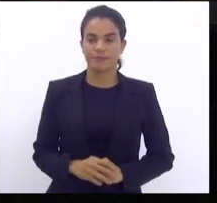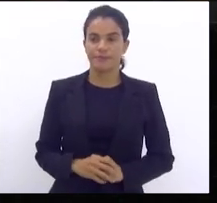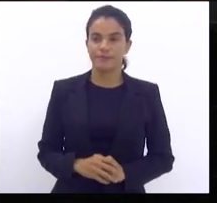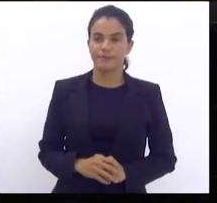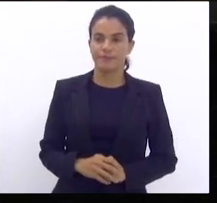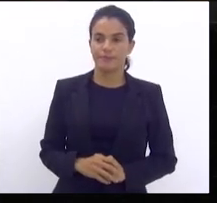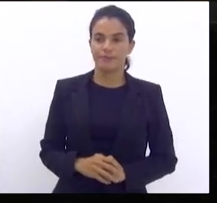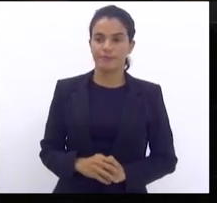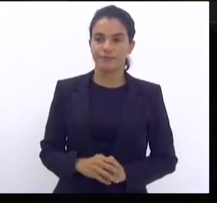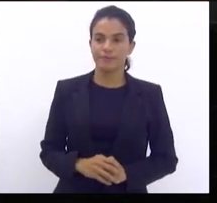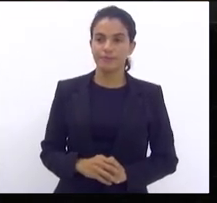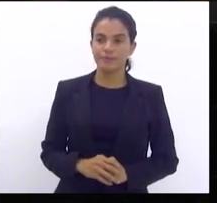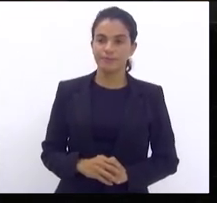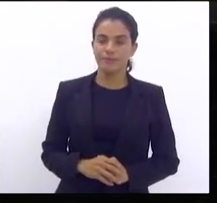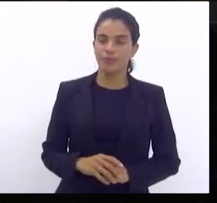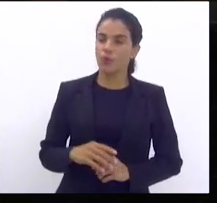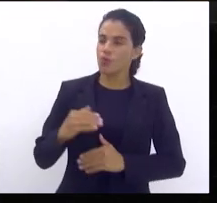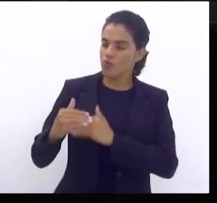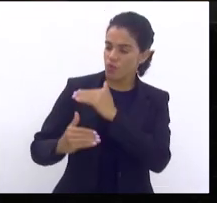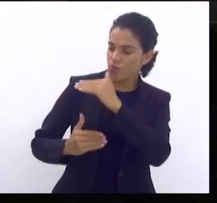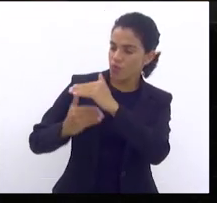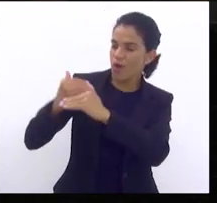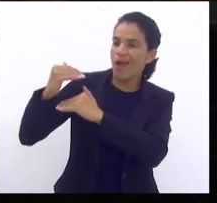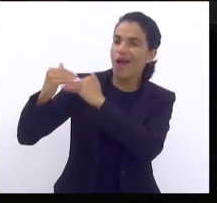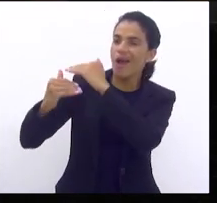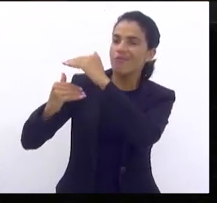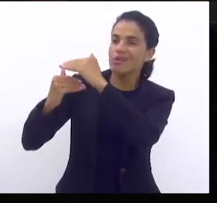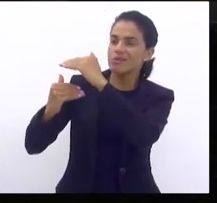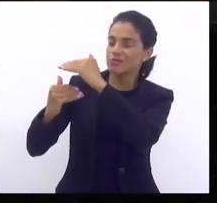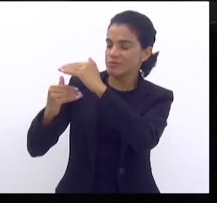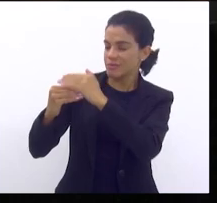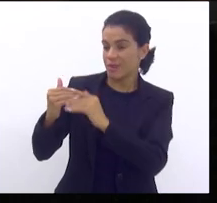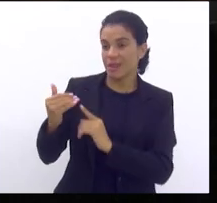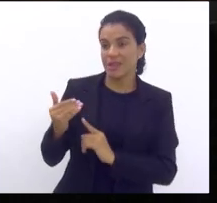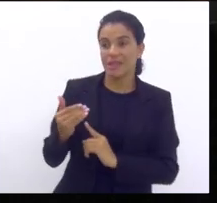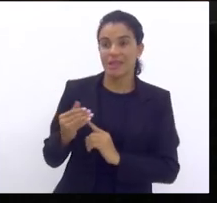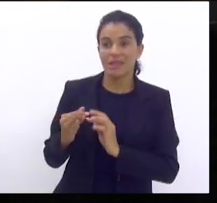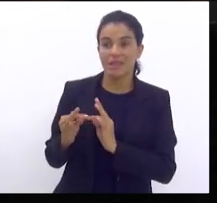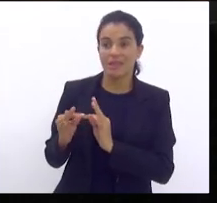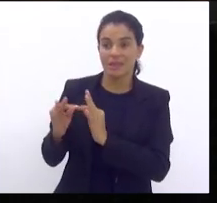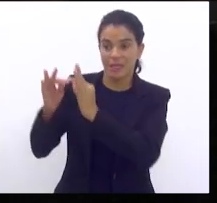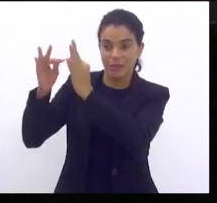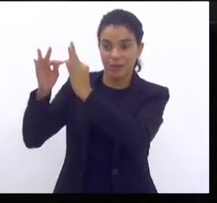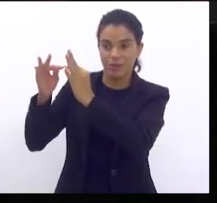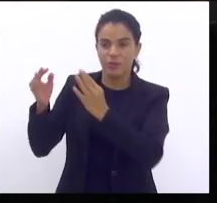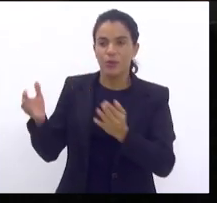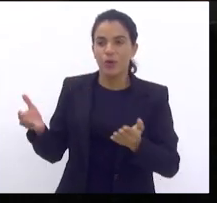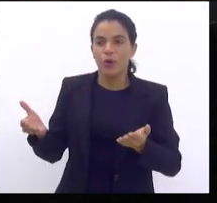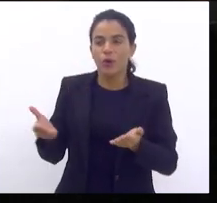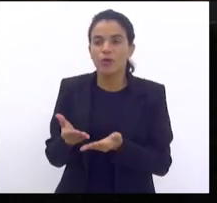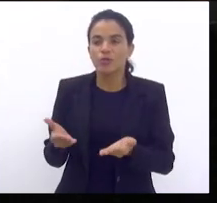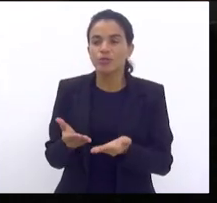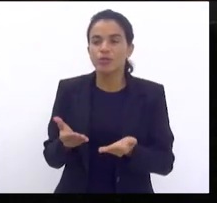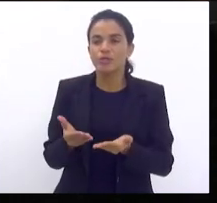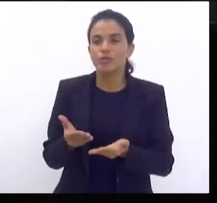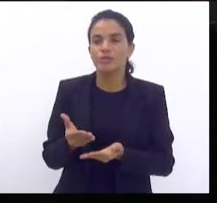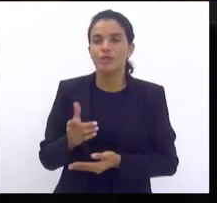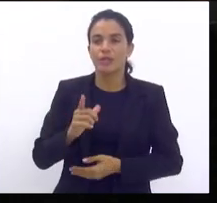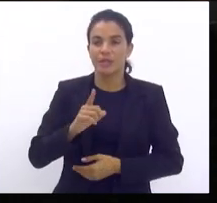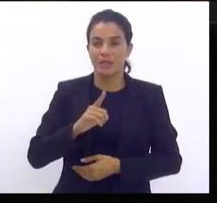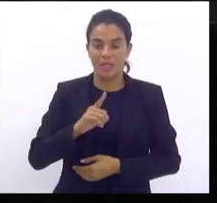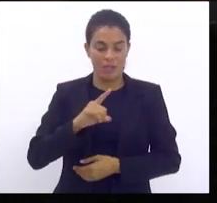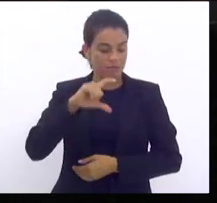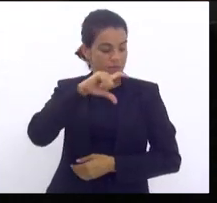com o avanço tecnológico hoje você tira o